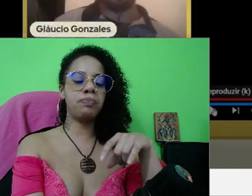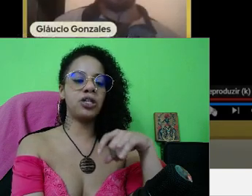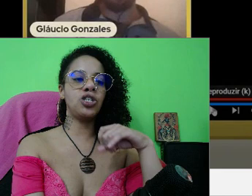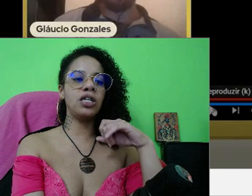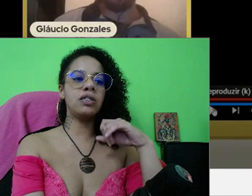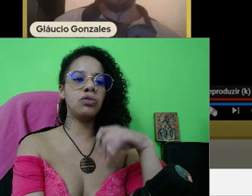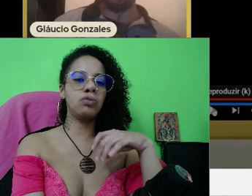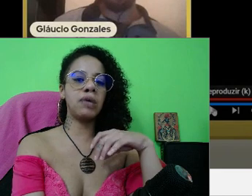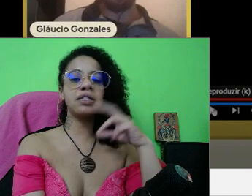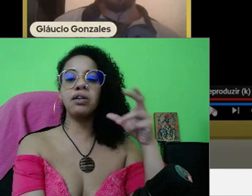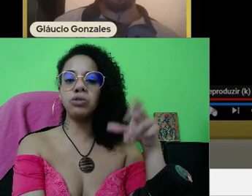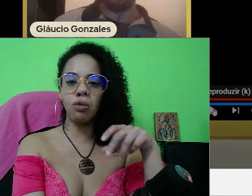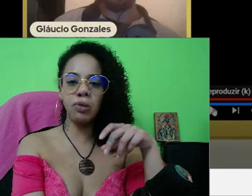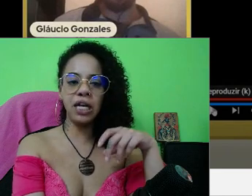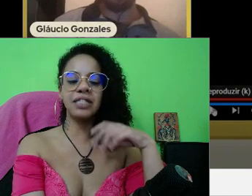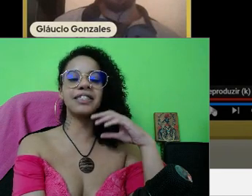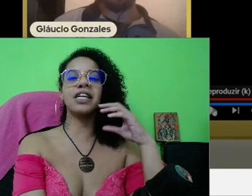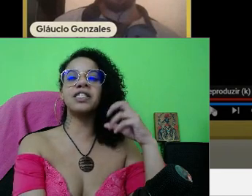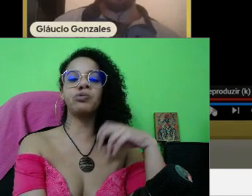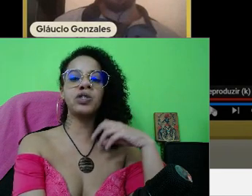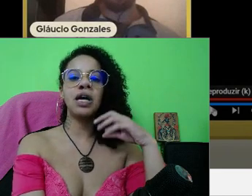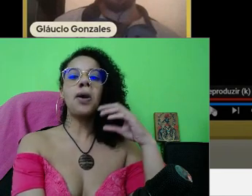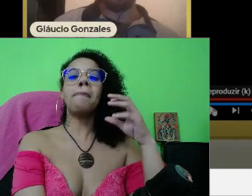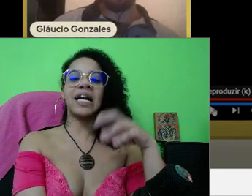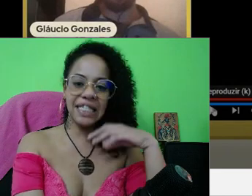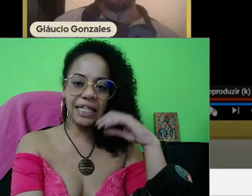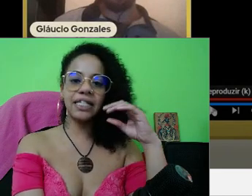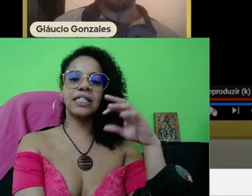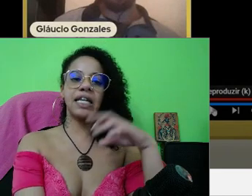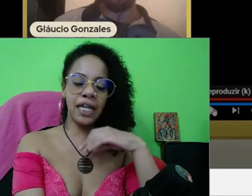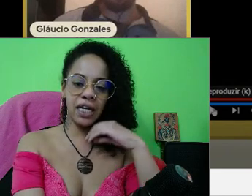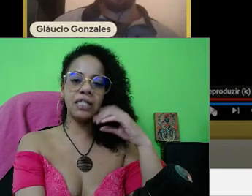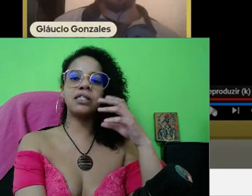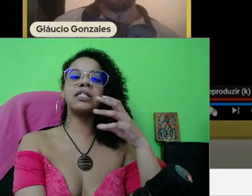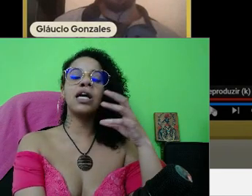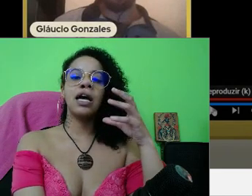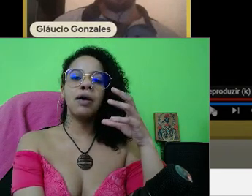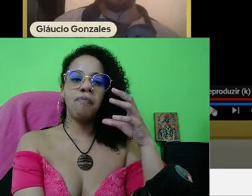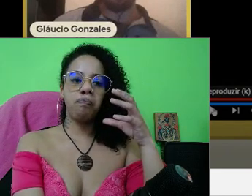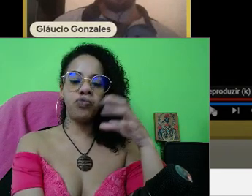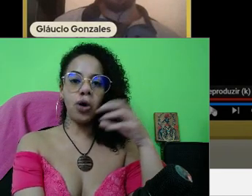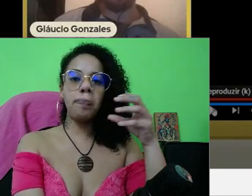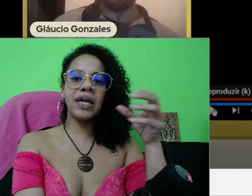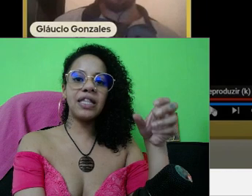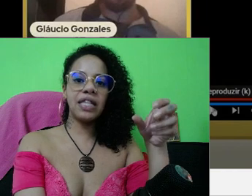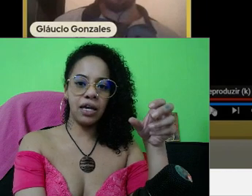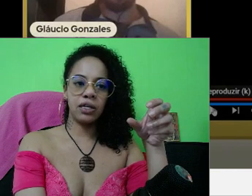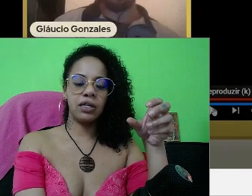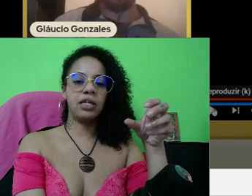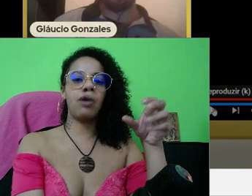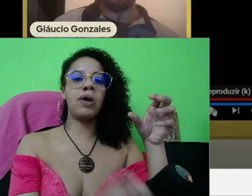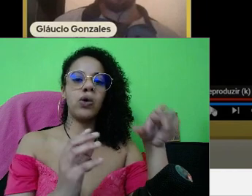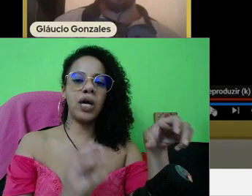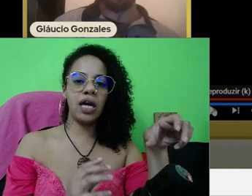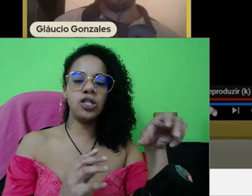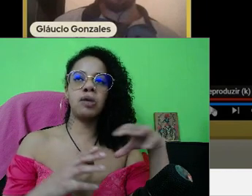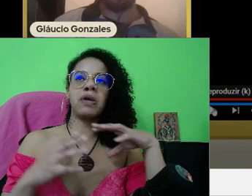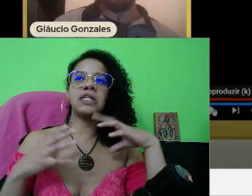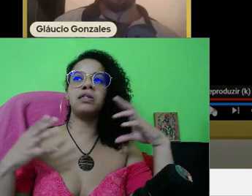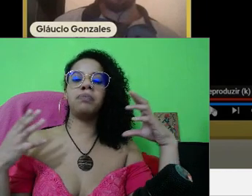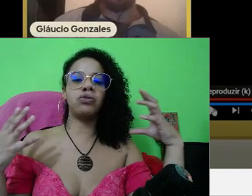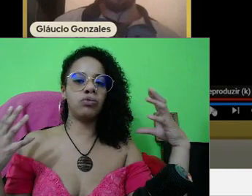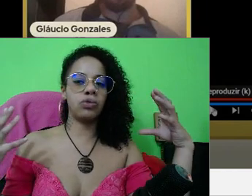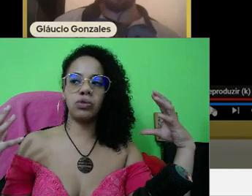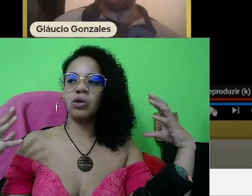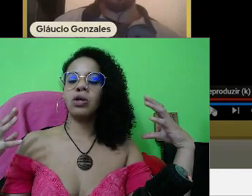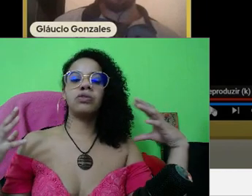manifesto petista e tudo mais que são Os Comunistas né são os marxistas leninistas do PT que é uma corrente